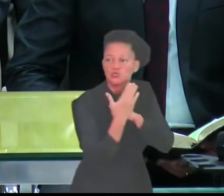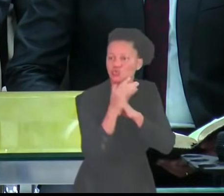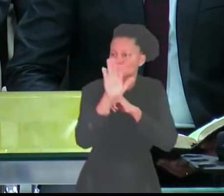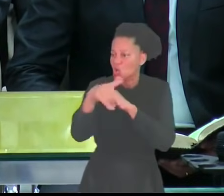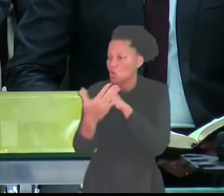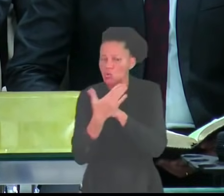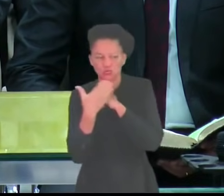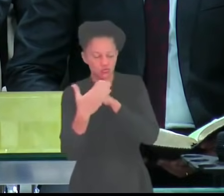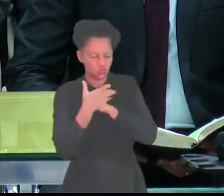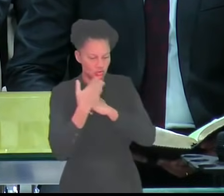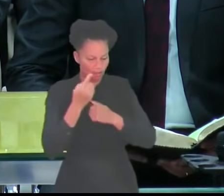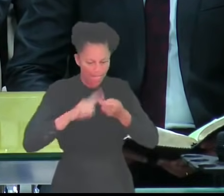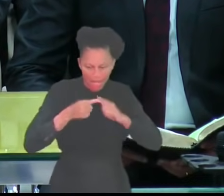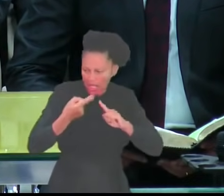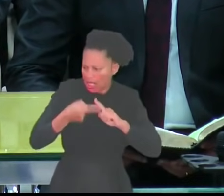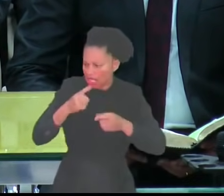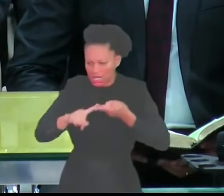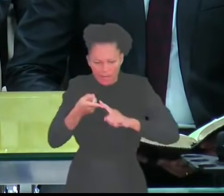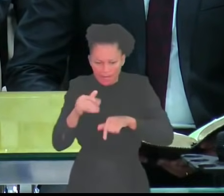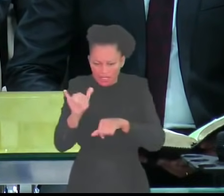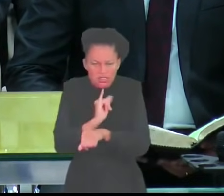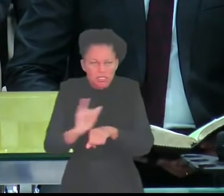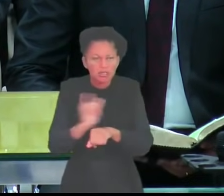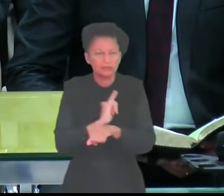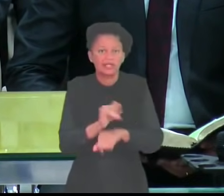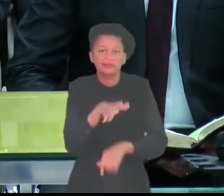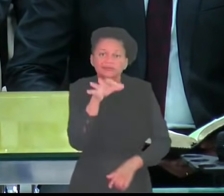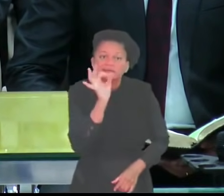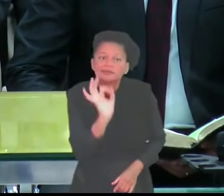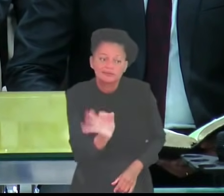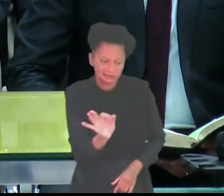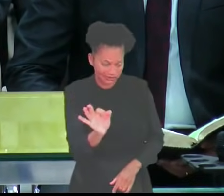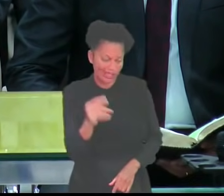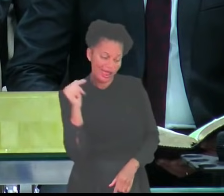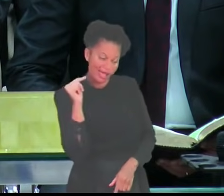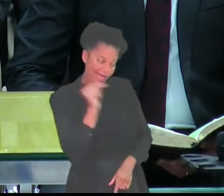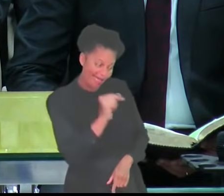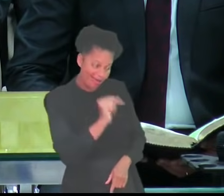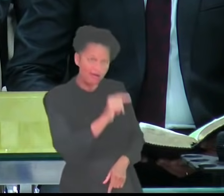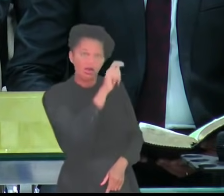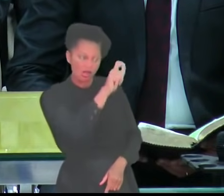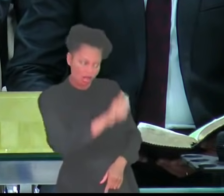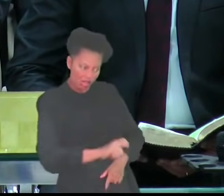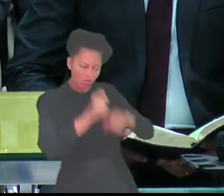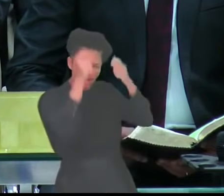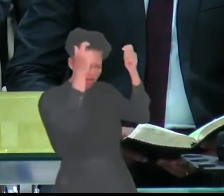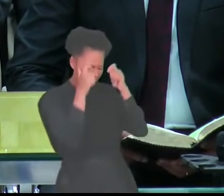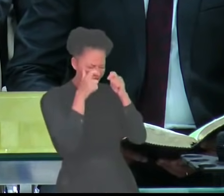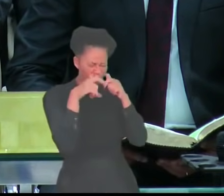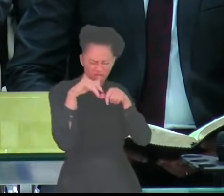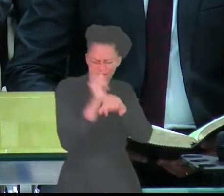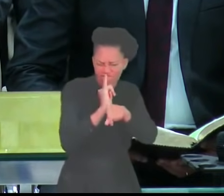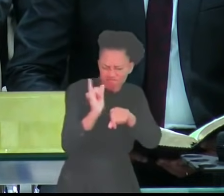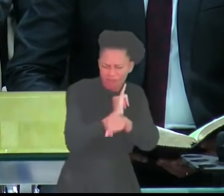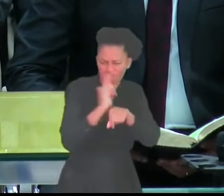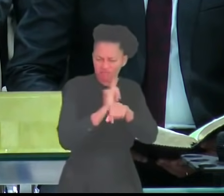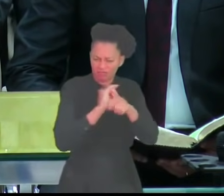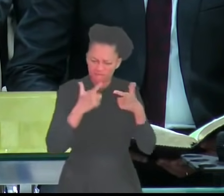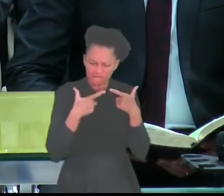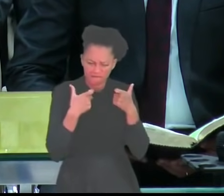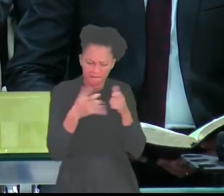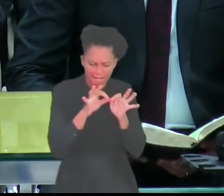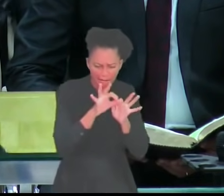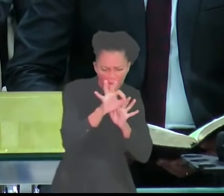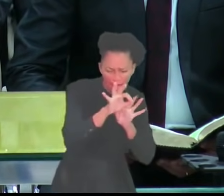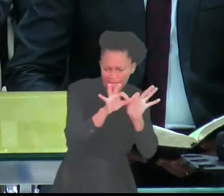fazer minhas estratégias. Certamente ele fez estratégia de guerra. Ele mediu tudo milimetricamente,